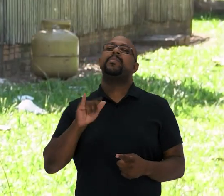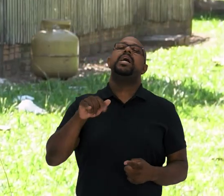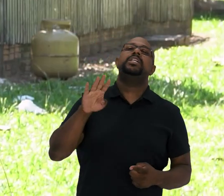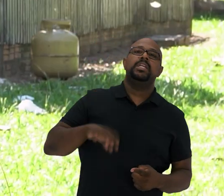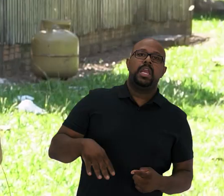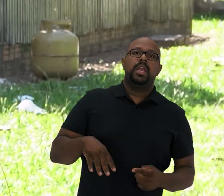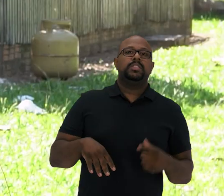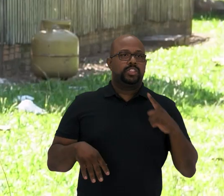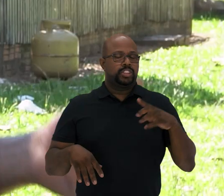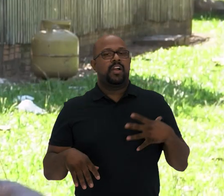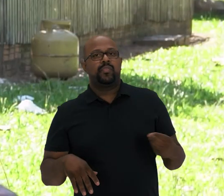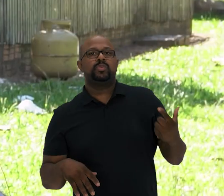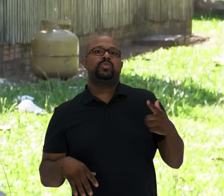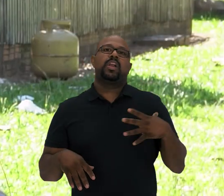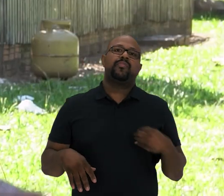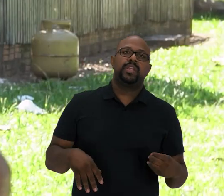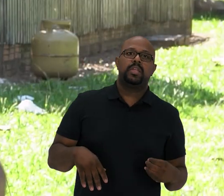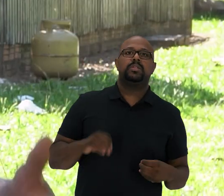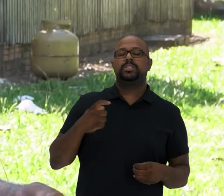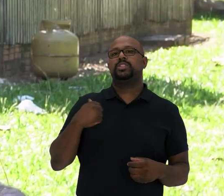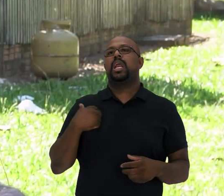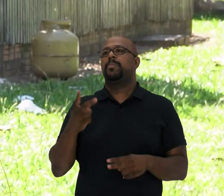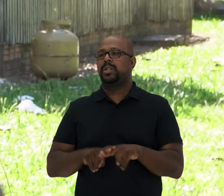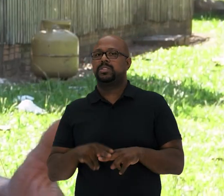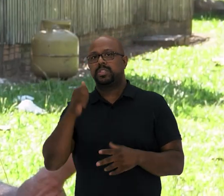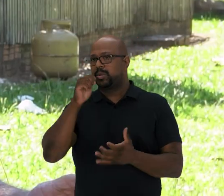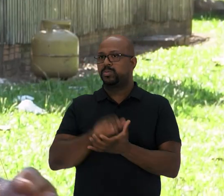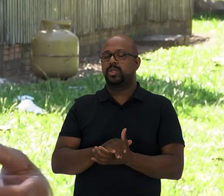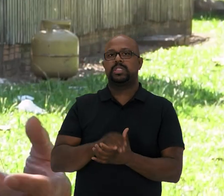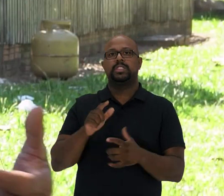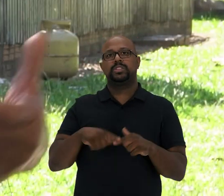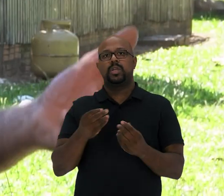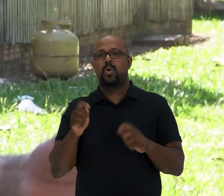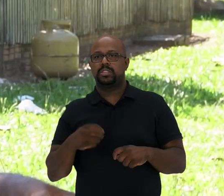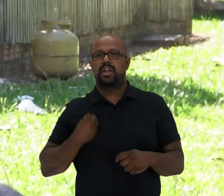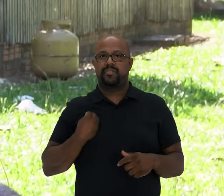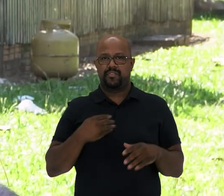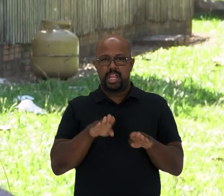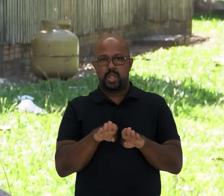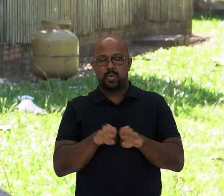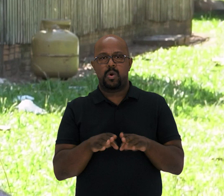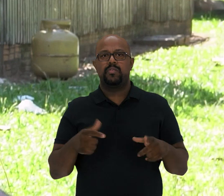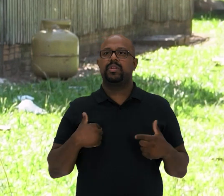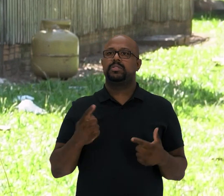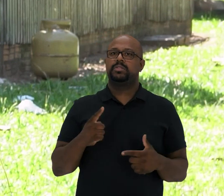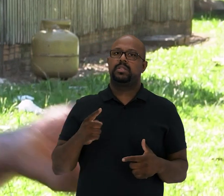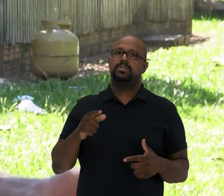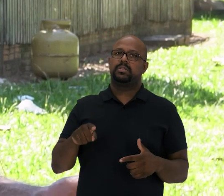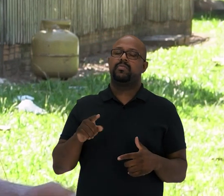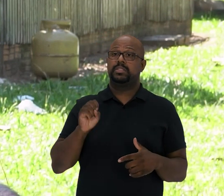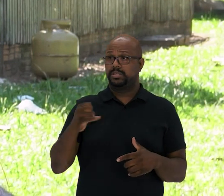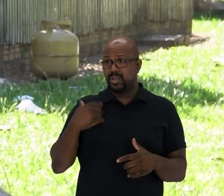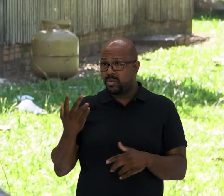quem, se eu tinha filho, se em causa de apreensão, se a minha esposa tinha condições de viver igual. Eu, não, se eu morro,